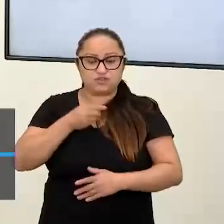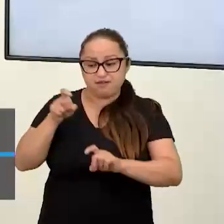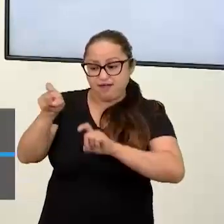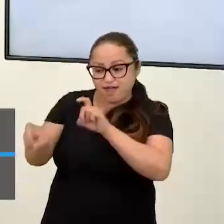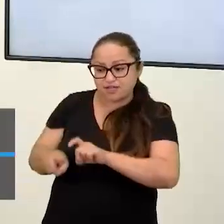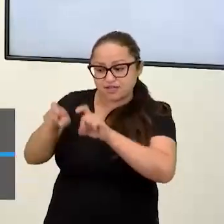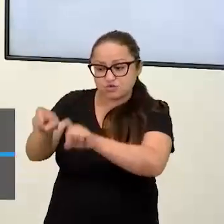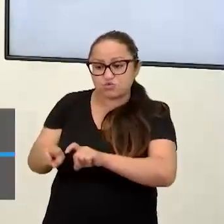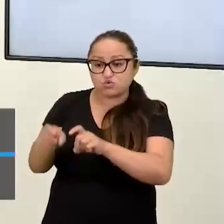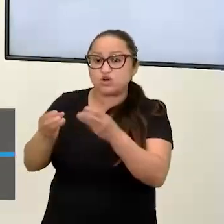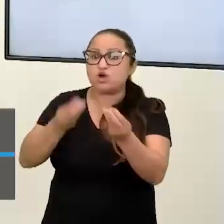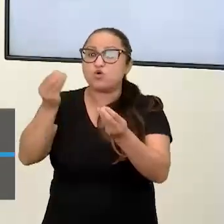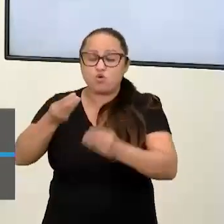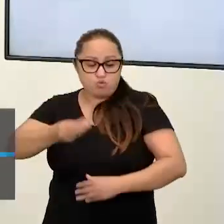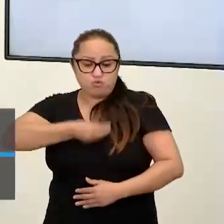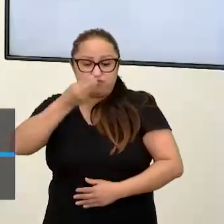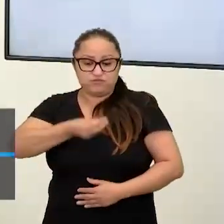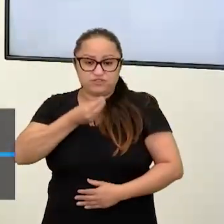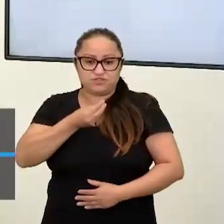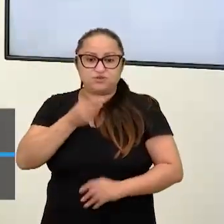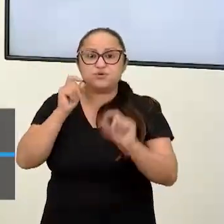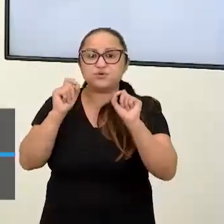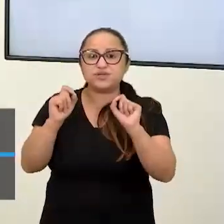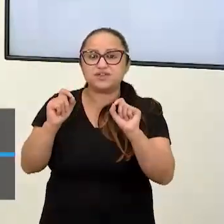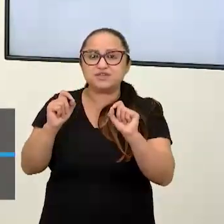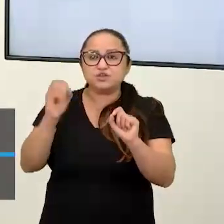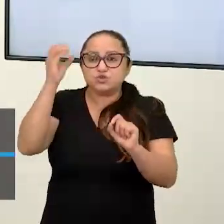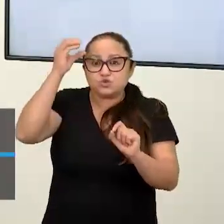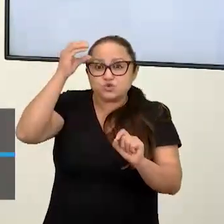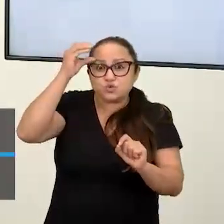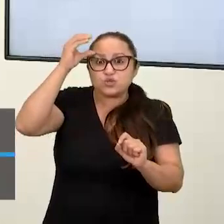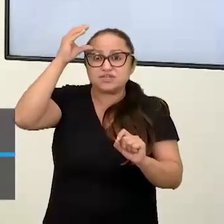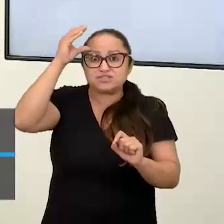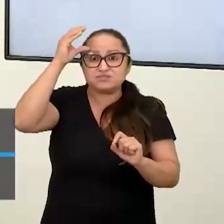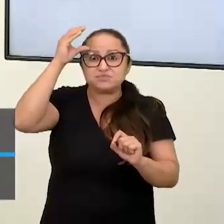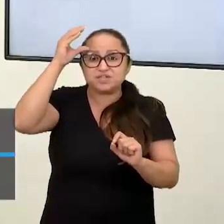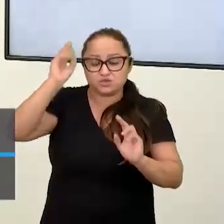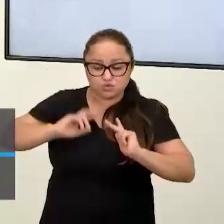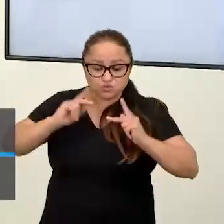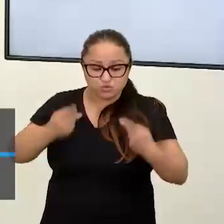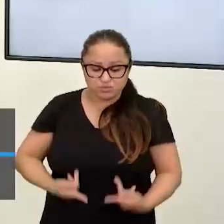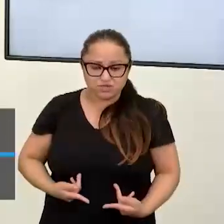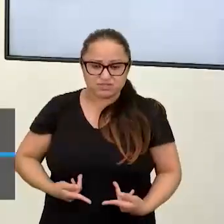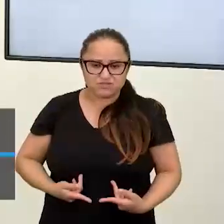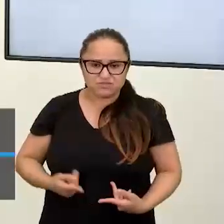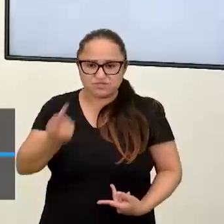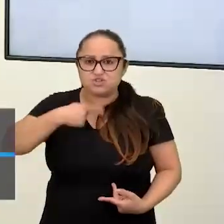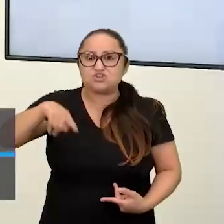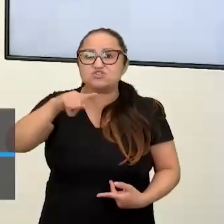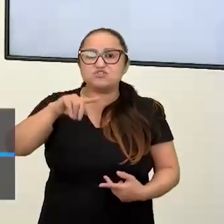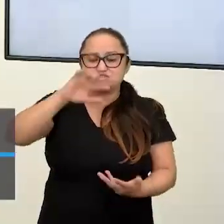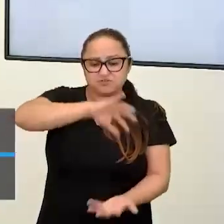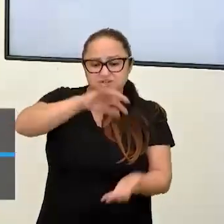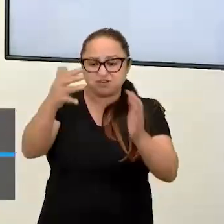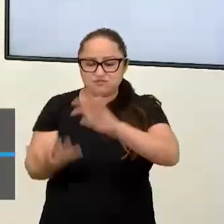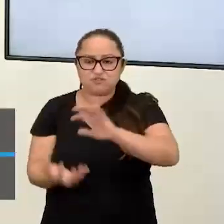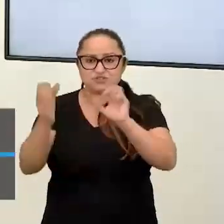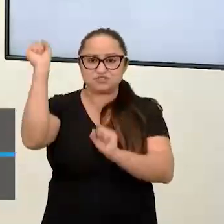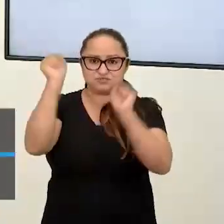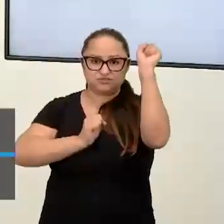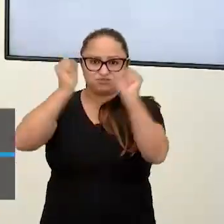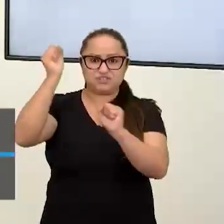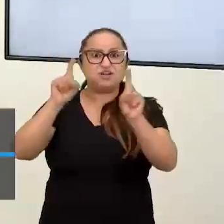uma forma de sobrevivência, no acúmulo, né, da produção humana também. Nós produzimos a revolução industrial, a